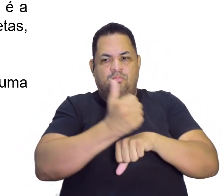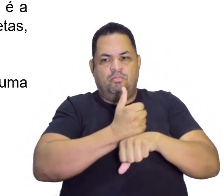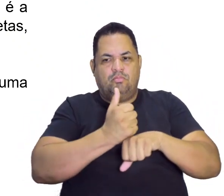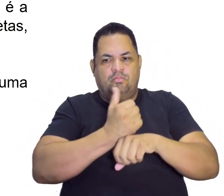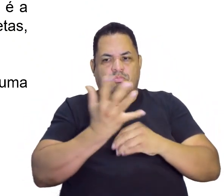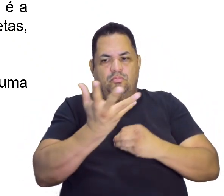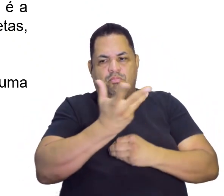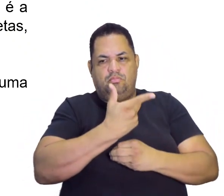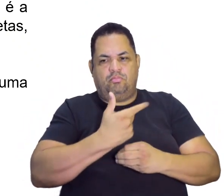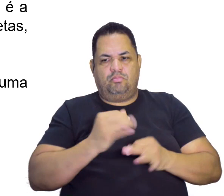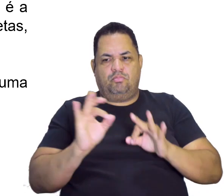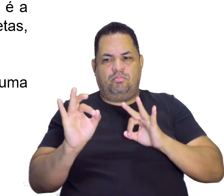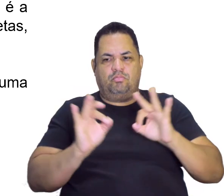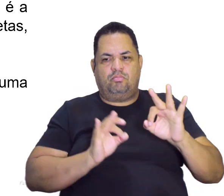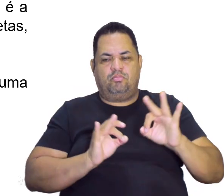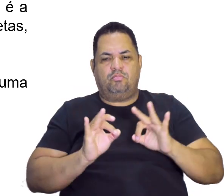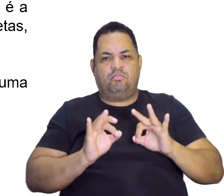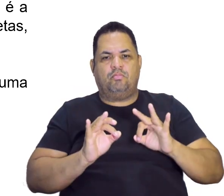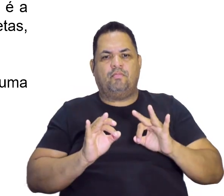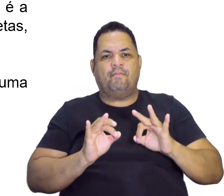artista, ele